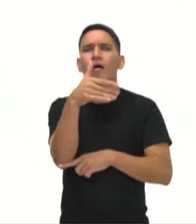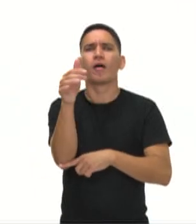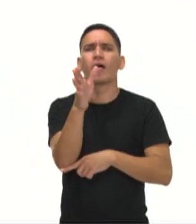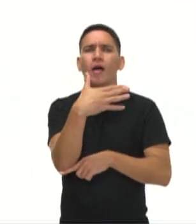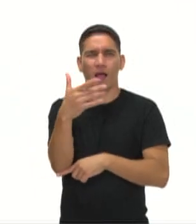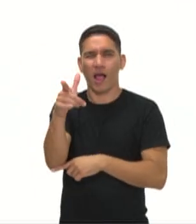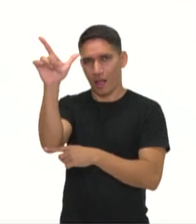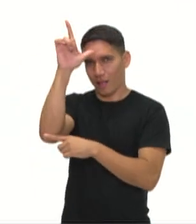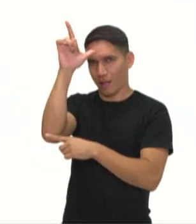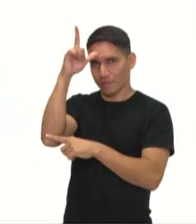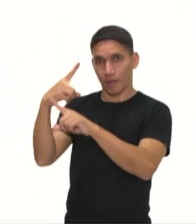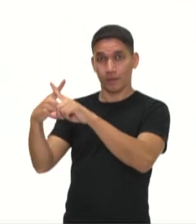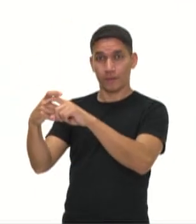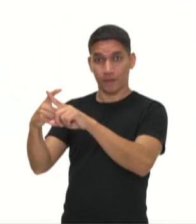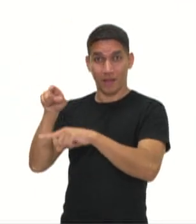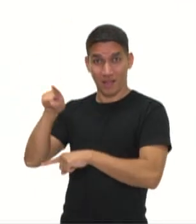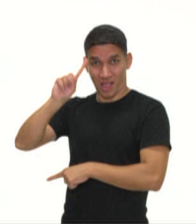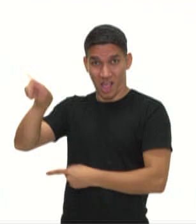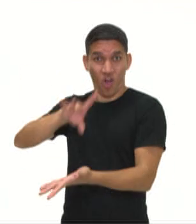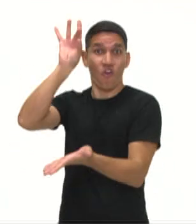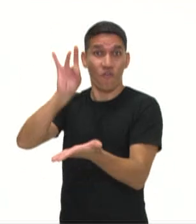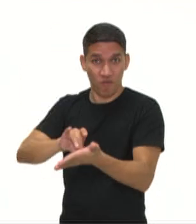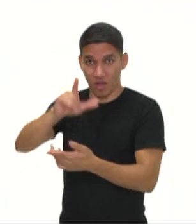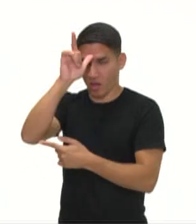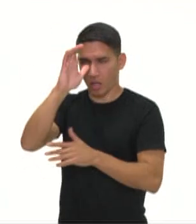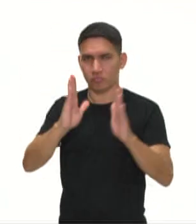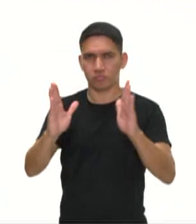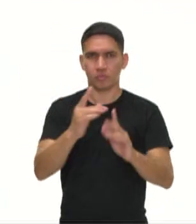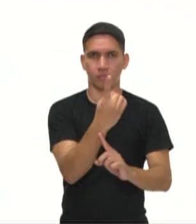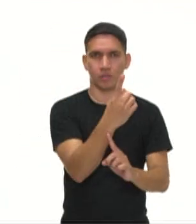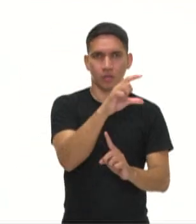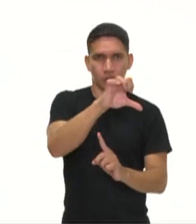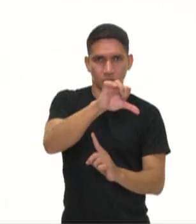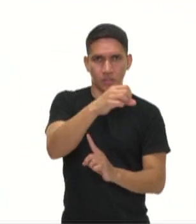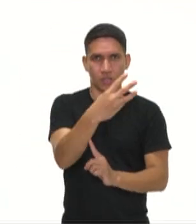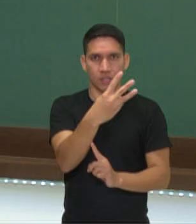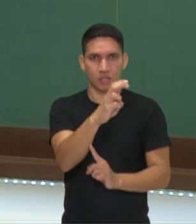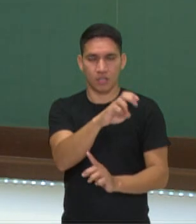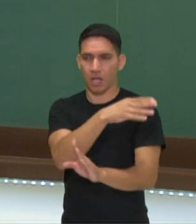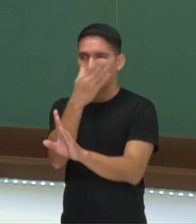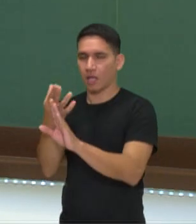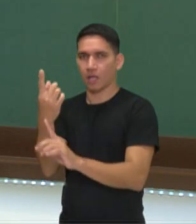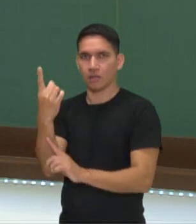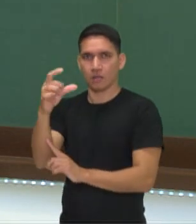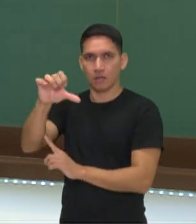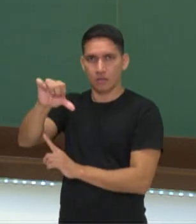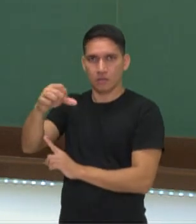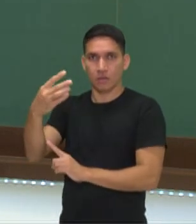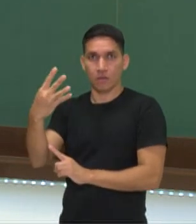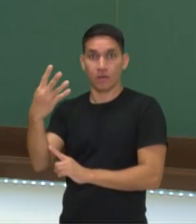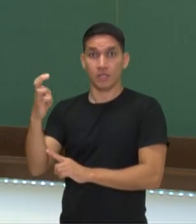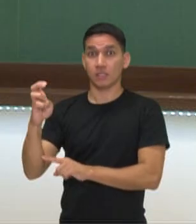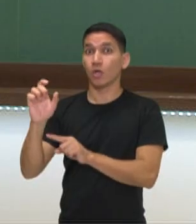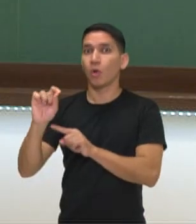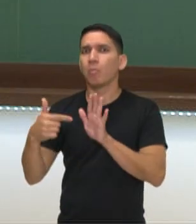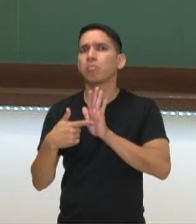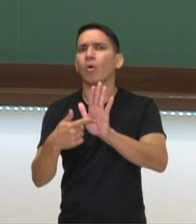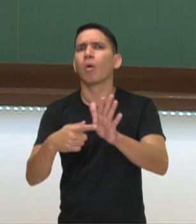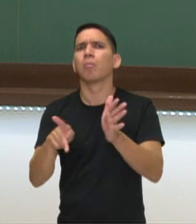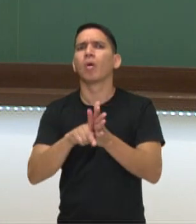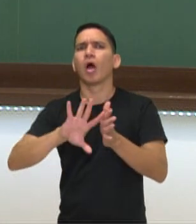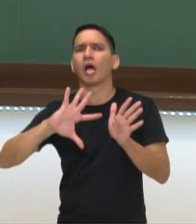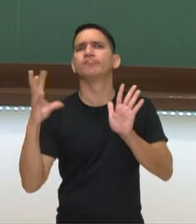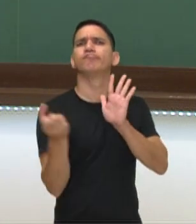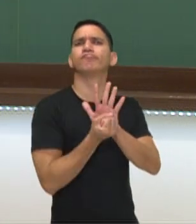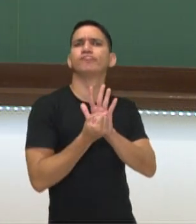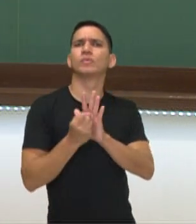Alemanha nazista, essa que foi a bandeira oficial da Alemanha entre 1935 e 1945, mostrando aí os símbolos,